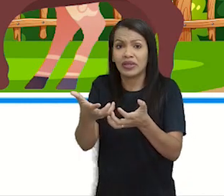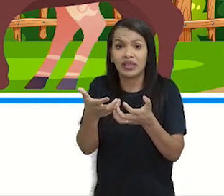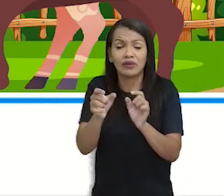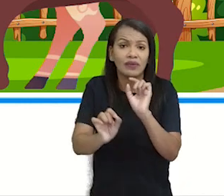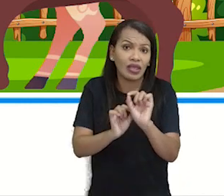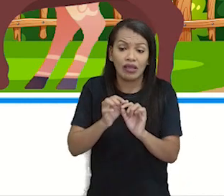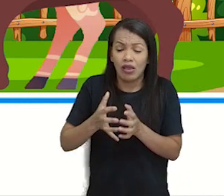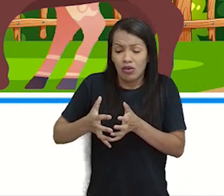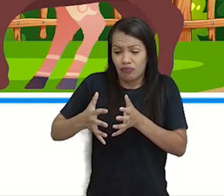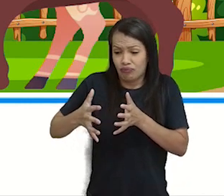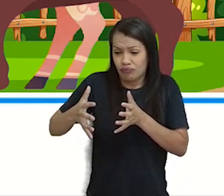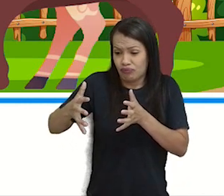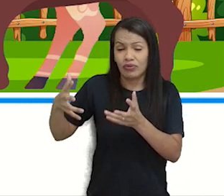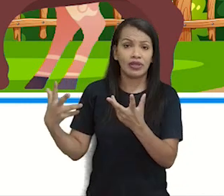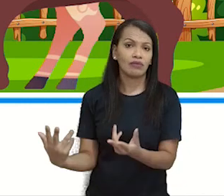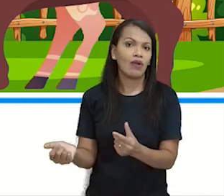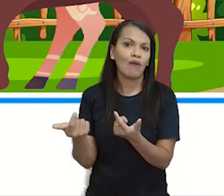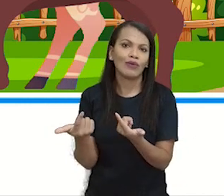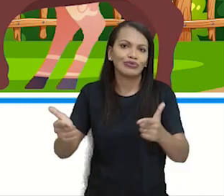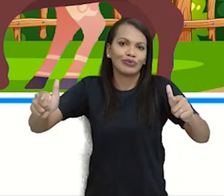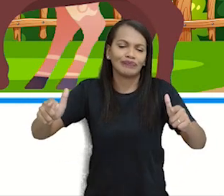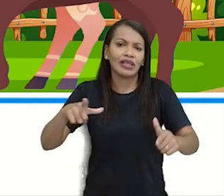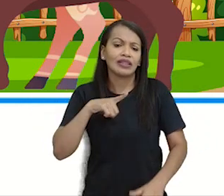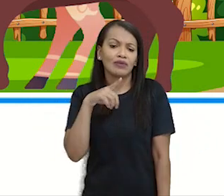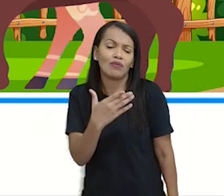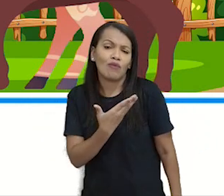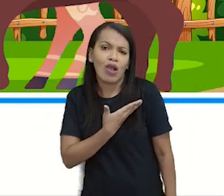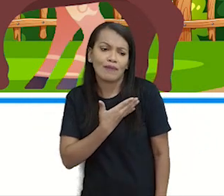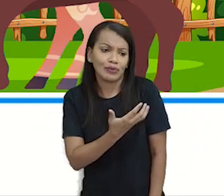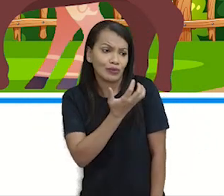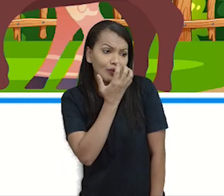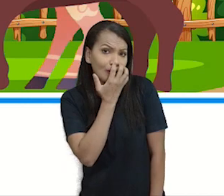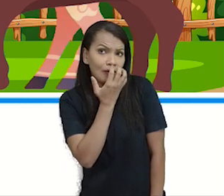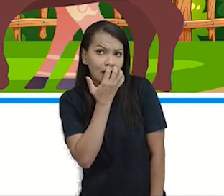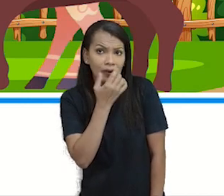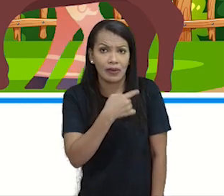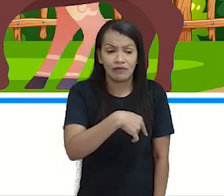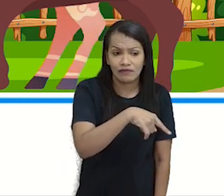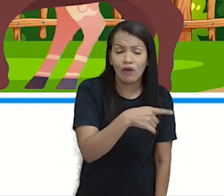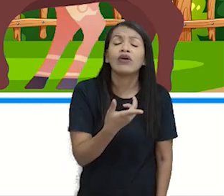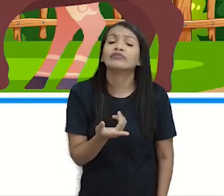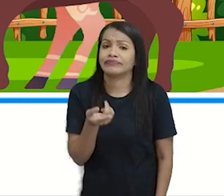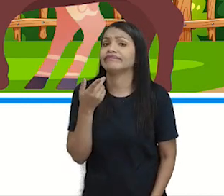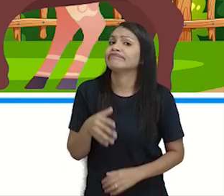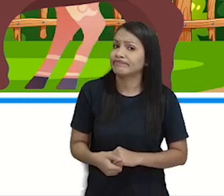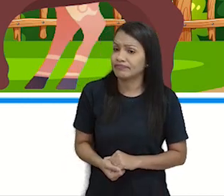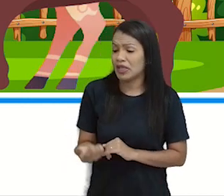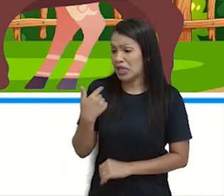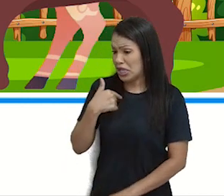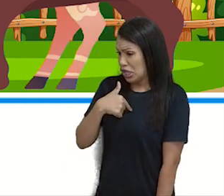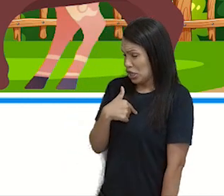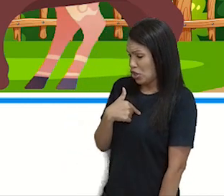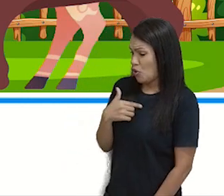ser tão grande quanto os outros. E aí ele tinha um amigo cachorrinho, foi lá se queixar para o cachorrinho. Eu